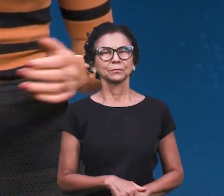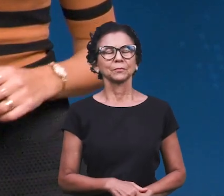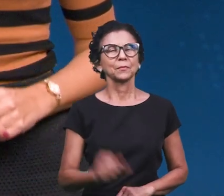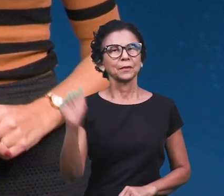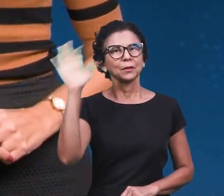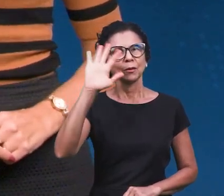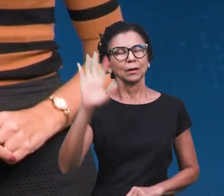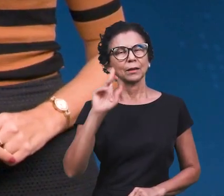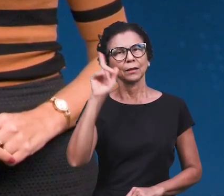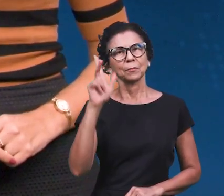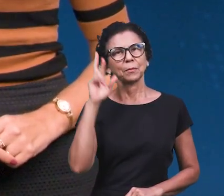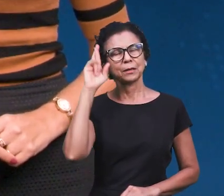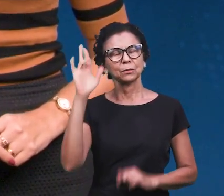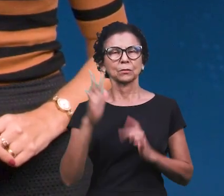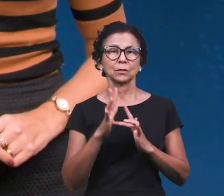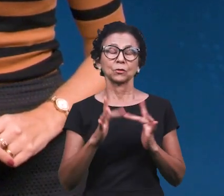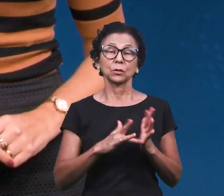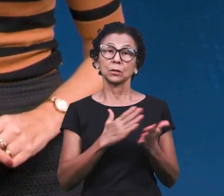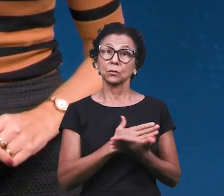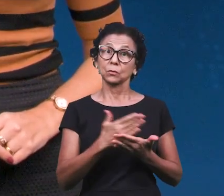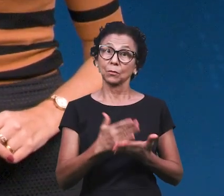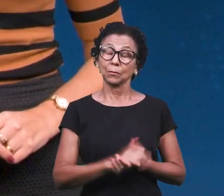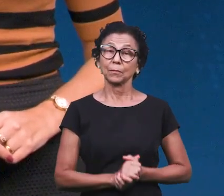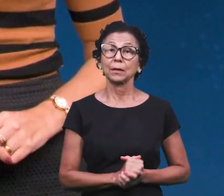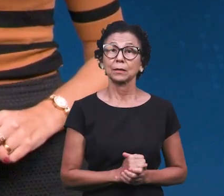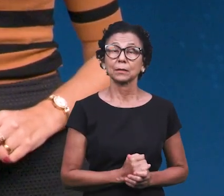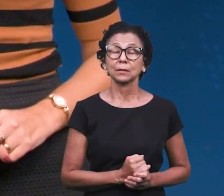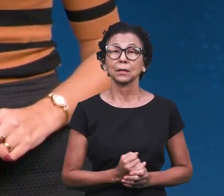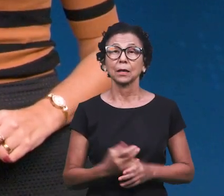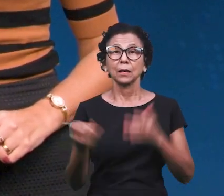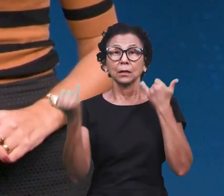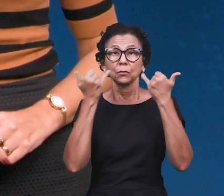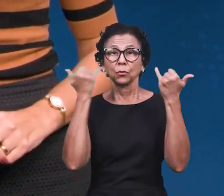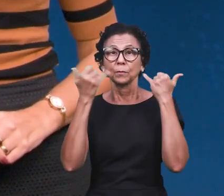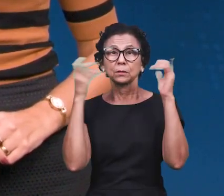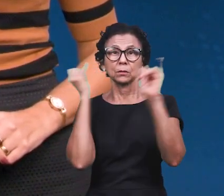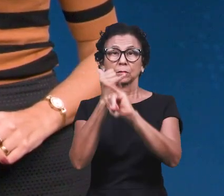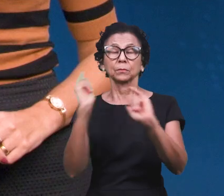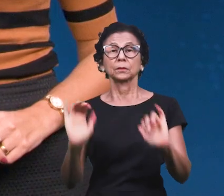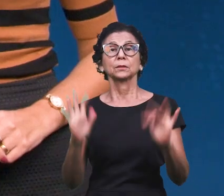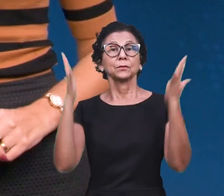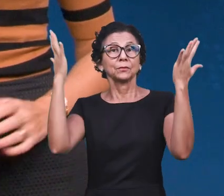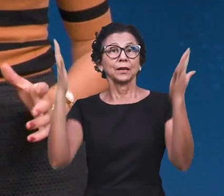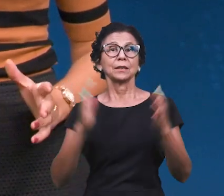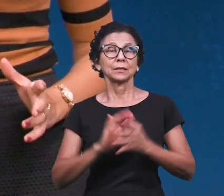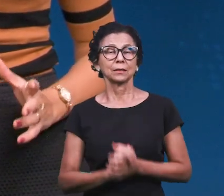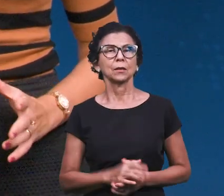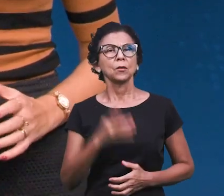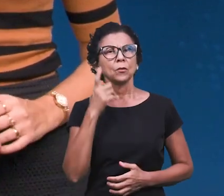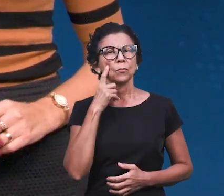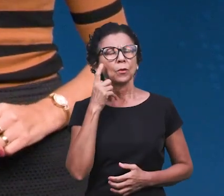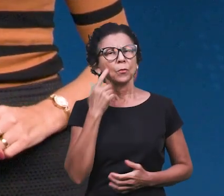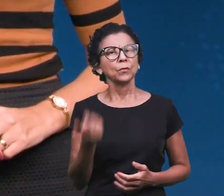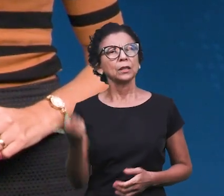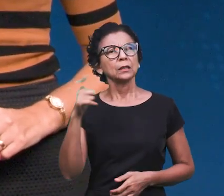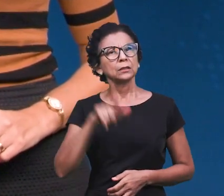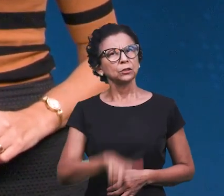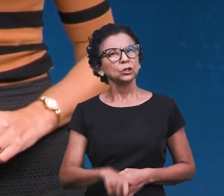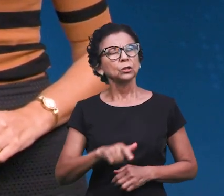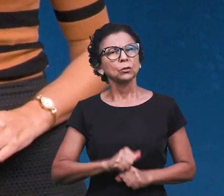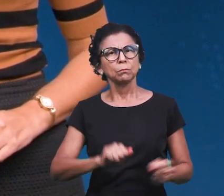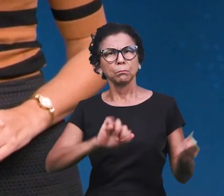Olá, a paz do Senhor. Começa agora mais uma edição do painel Trombetas e Festas. Falaremos novamente